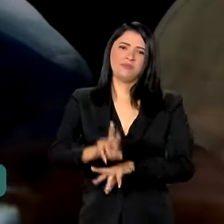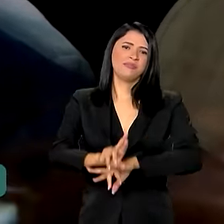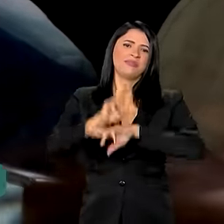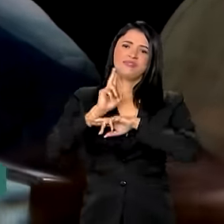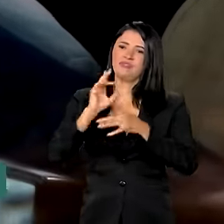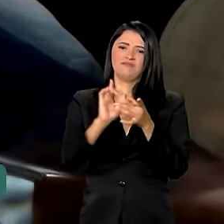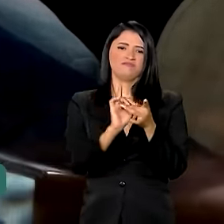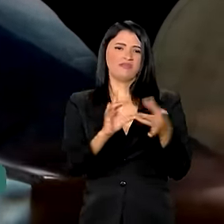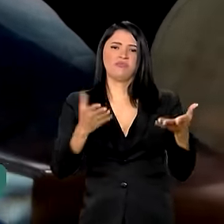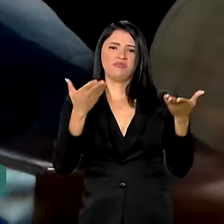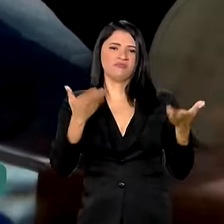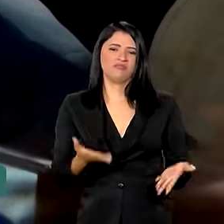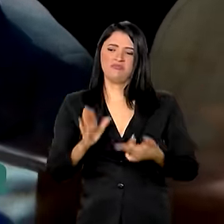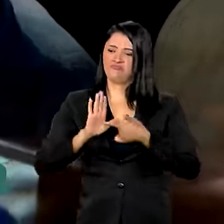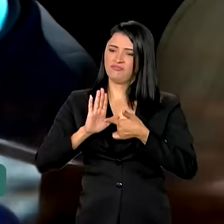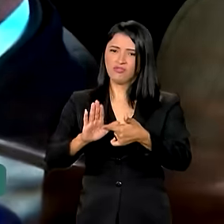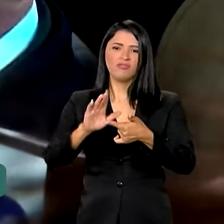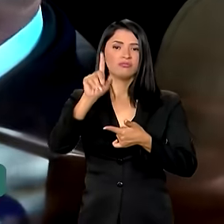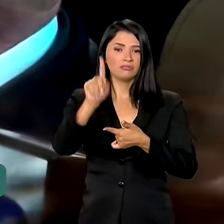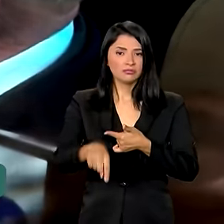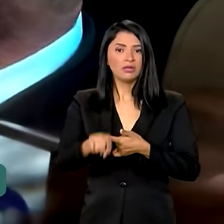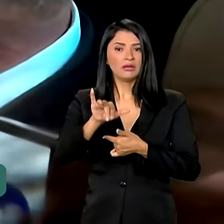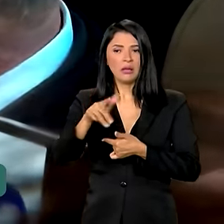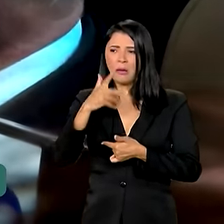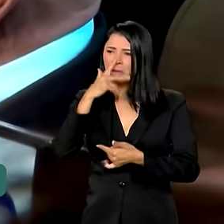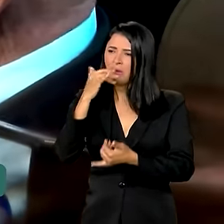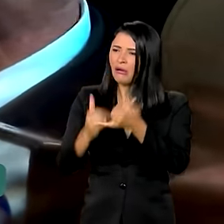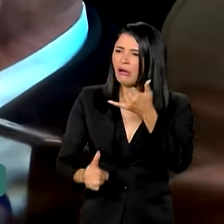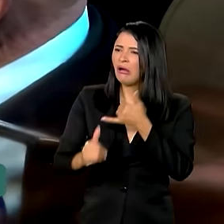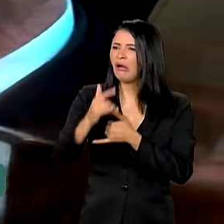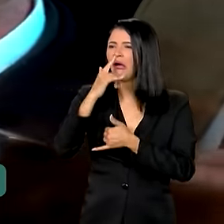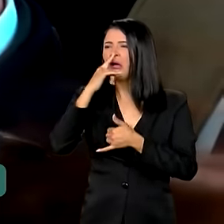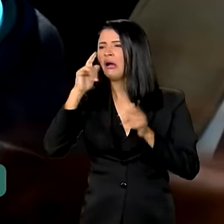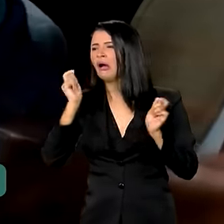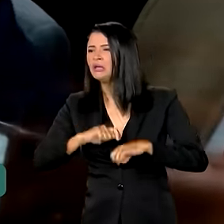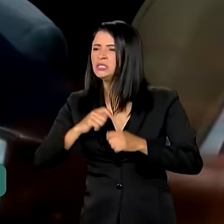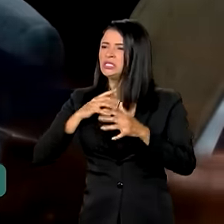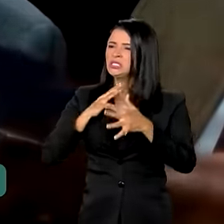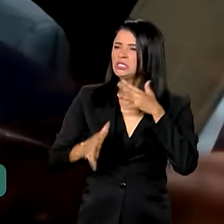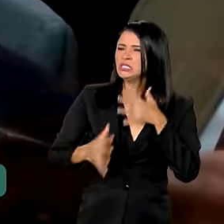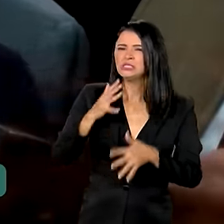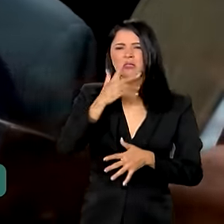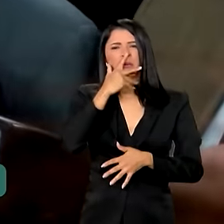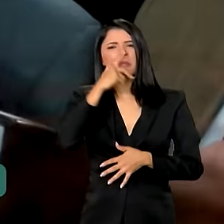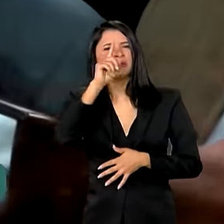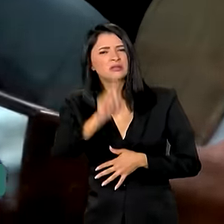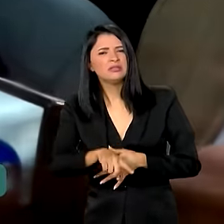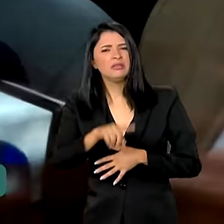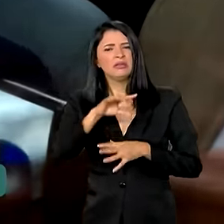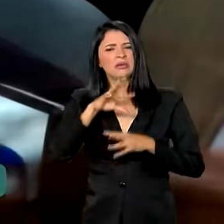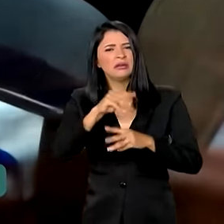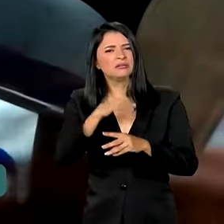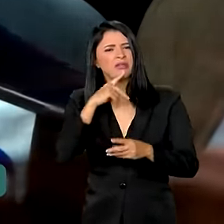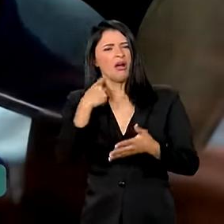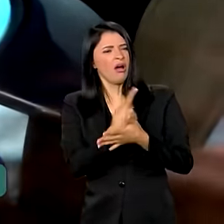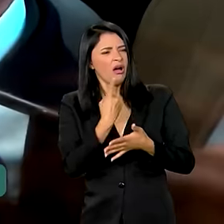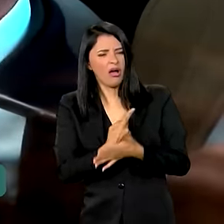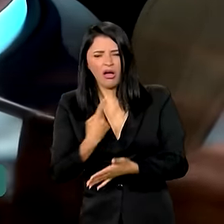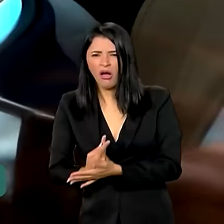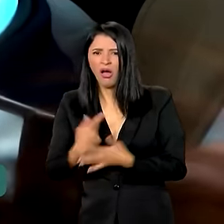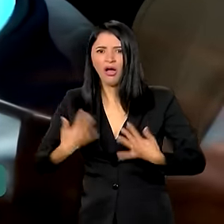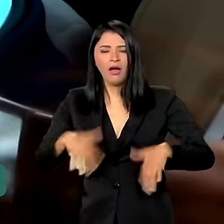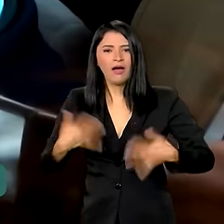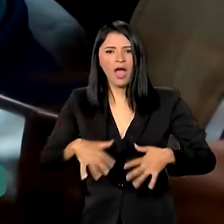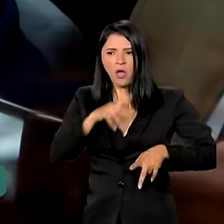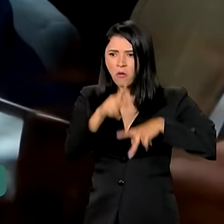representa a democracia. Ou seja, quando parecia que tudo estava confuso, quando parecia que tudo estava dando errado, eis